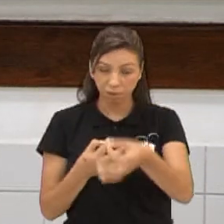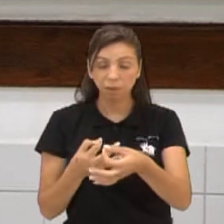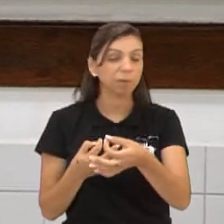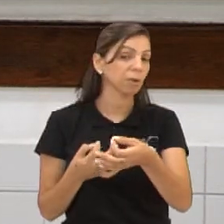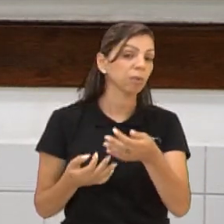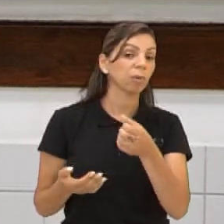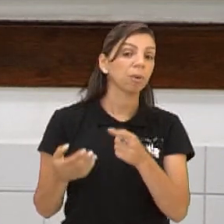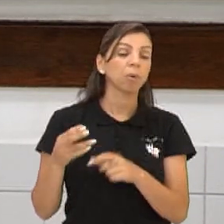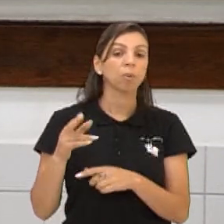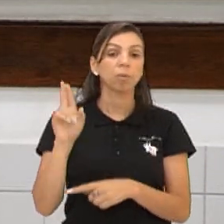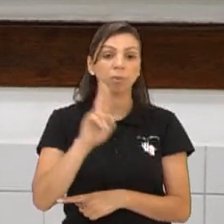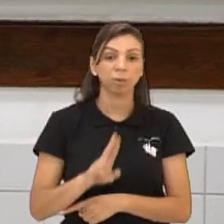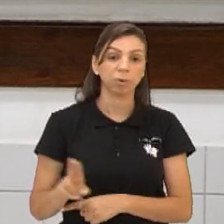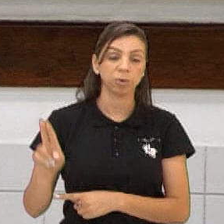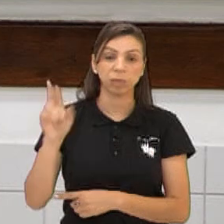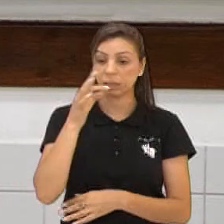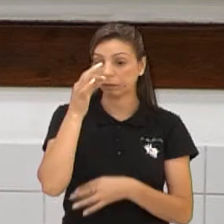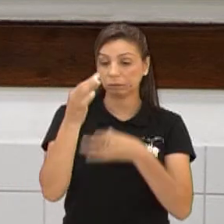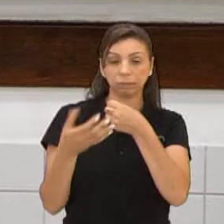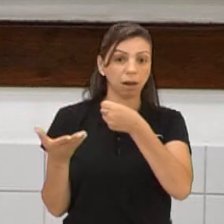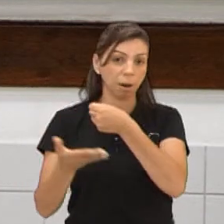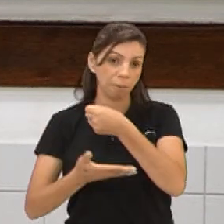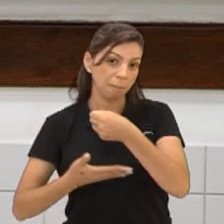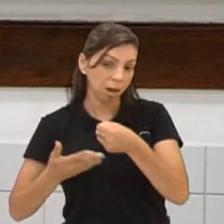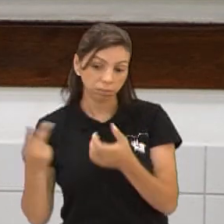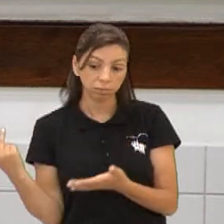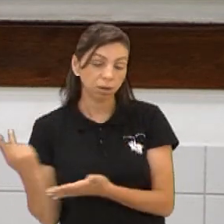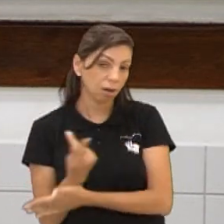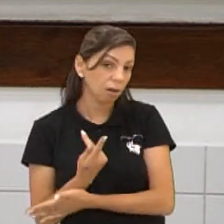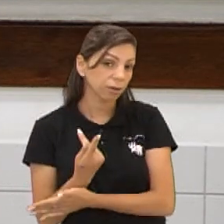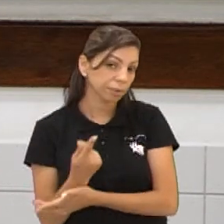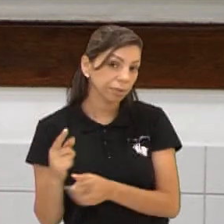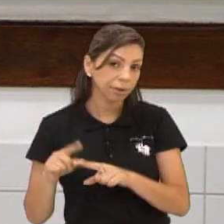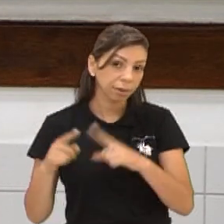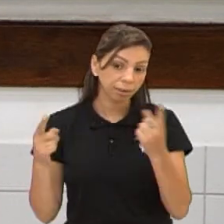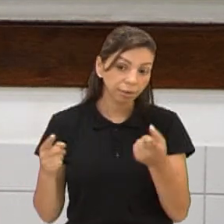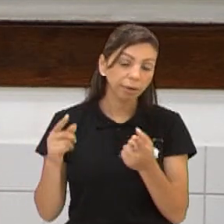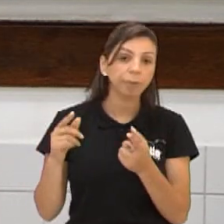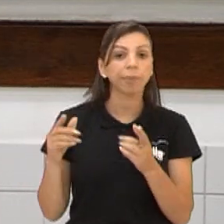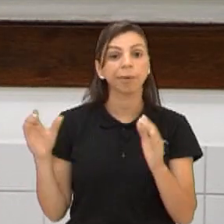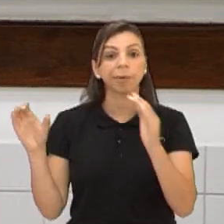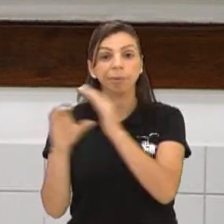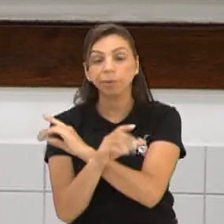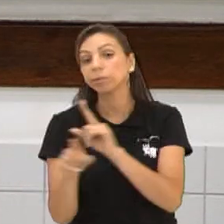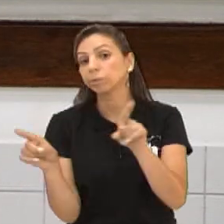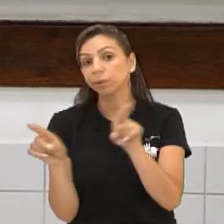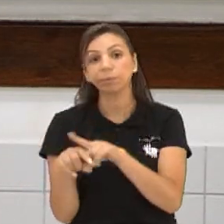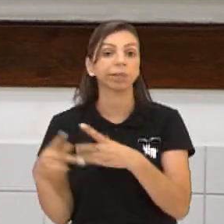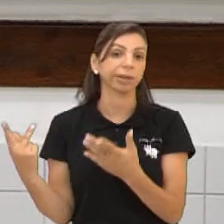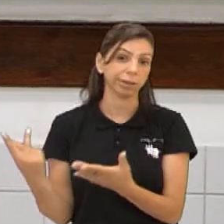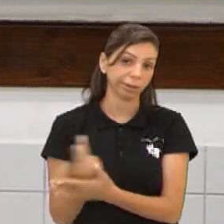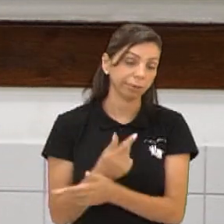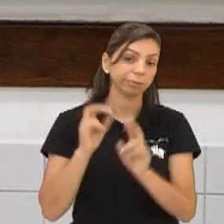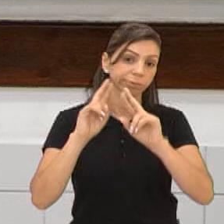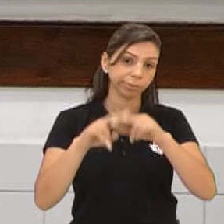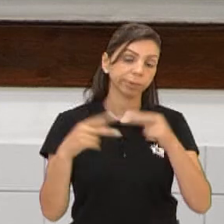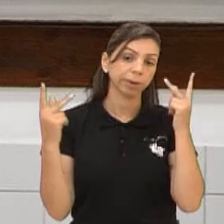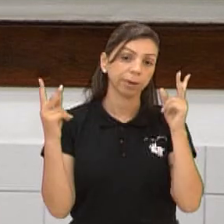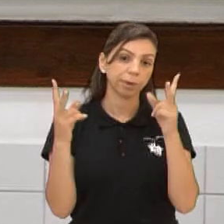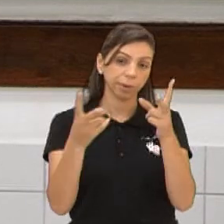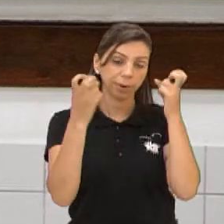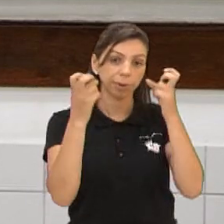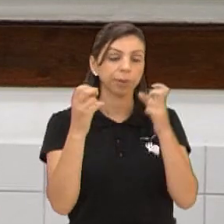é válido consequentemente a conclusão também não será válida então é por isso que eu percebo e devo